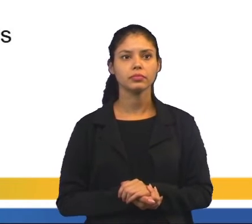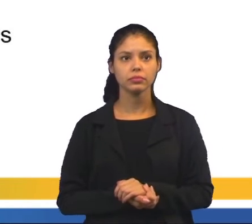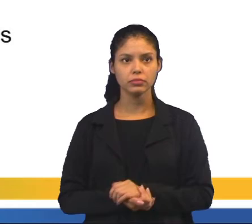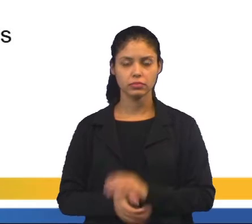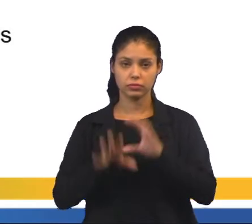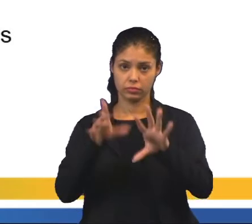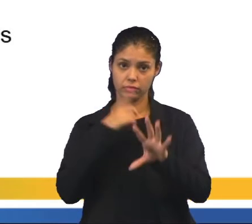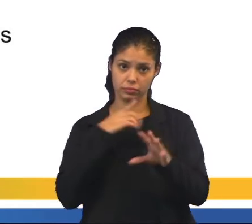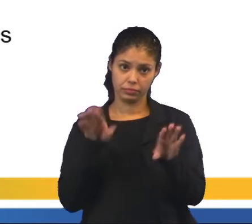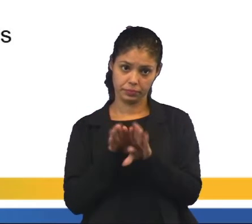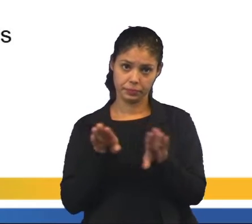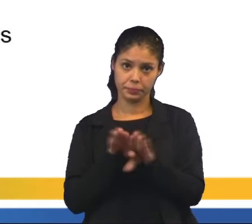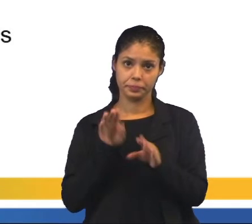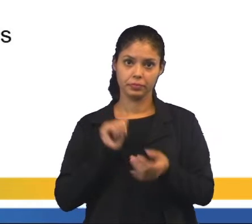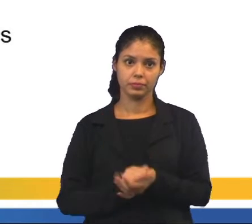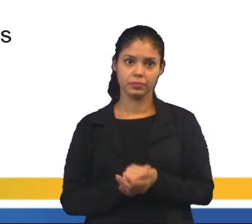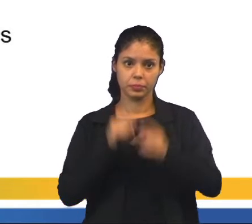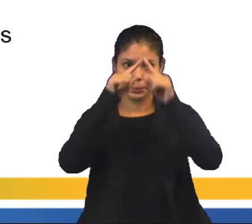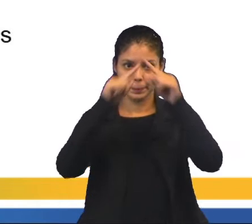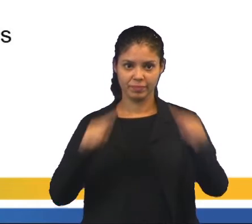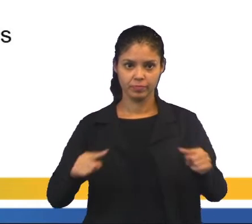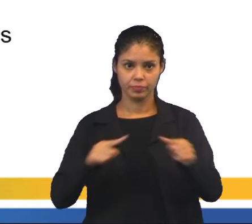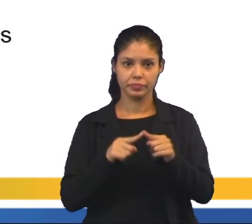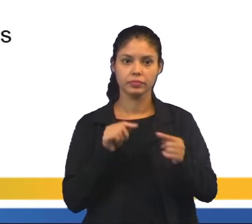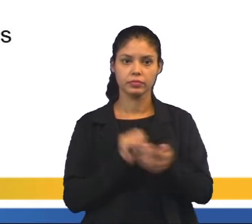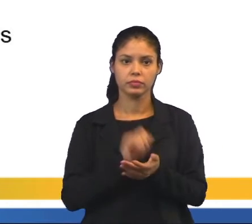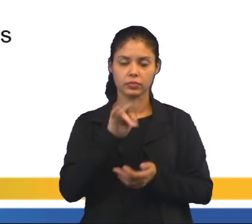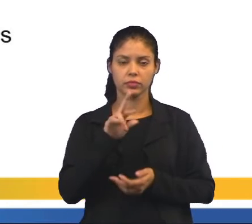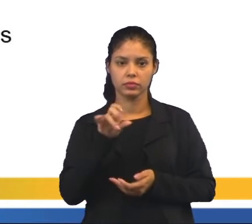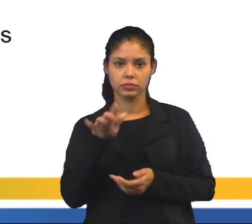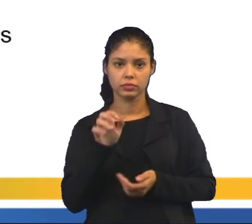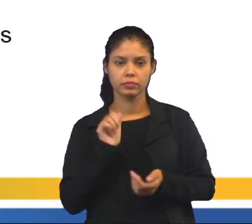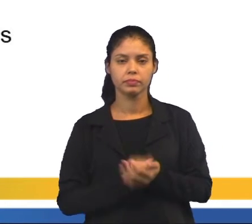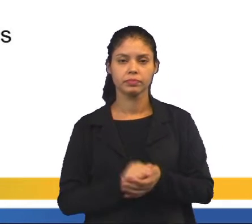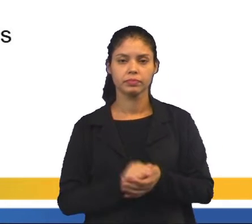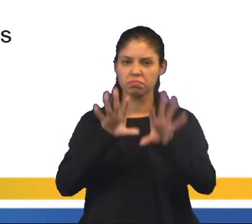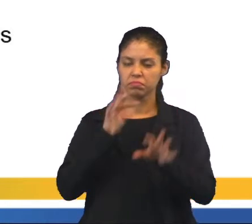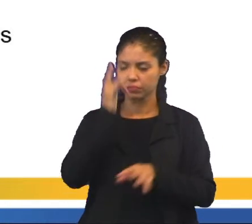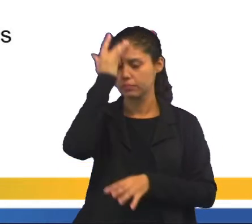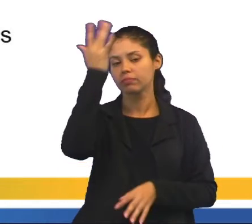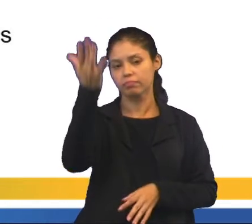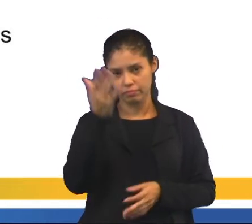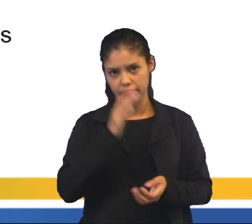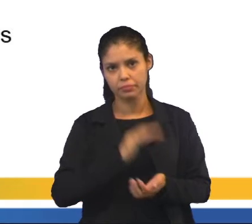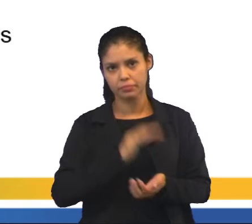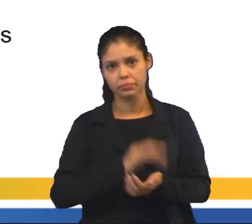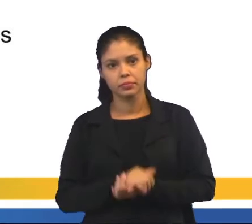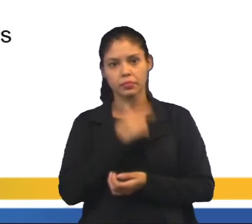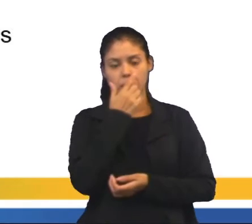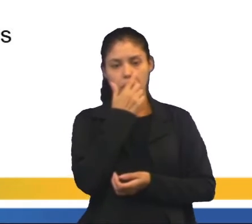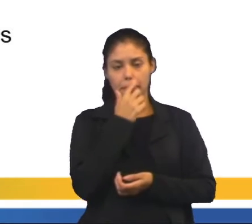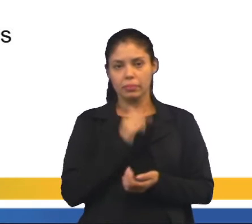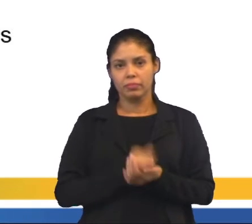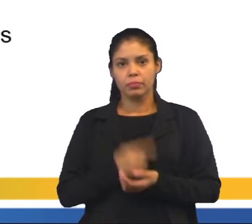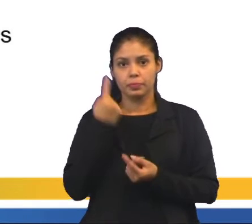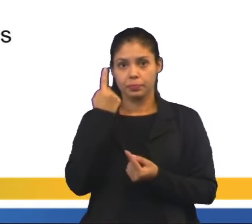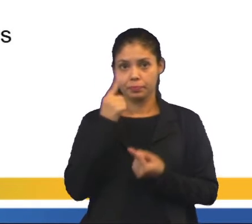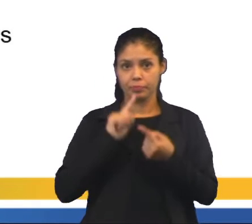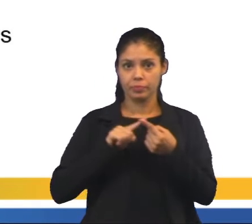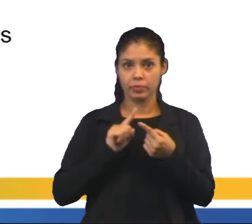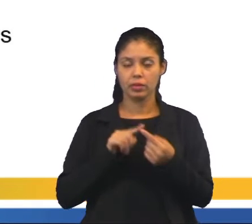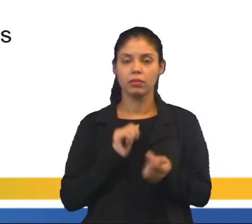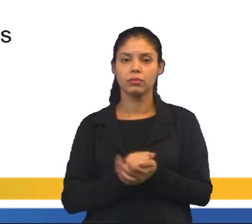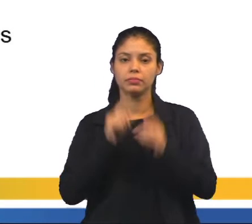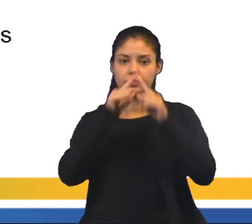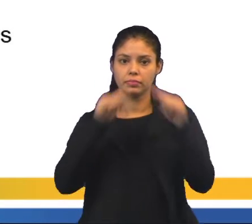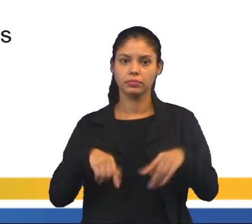E aí nós também temos o triângulo isósceles. Esse aí é fácil demais. É um tipo de triângulo